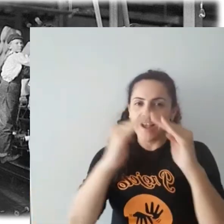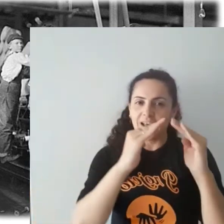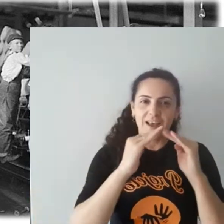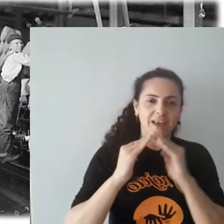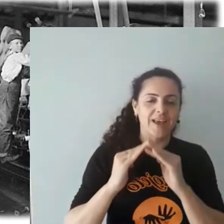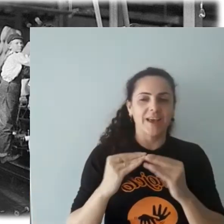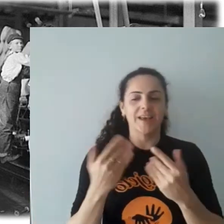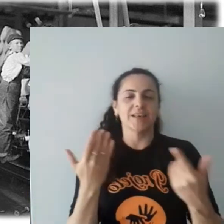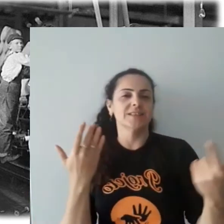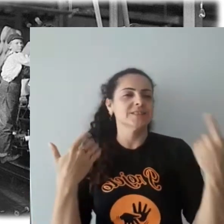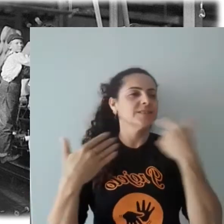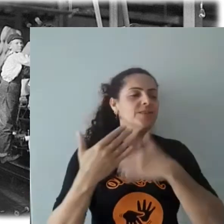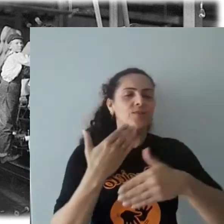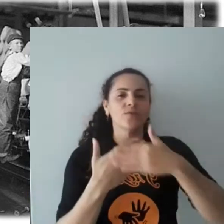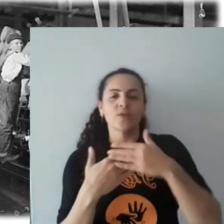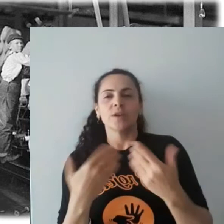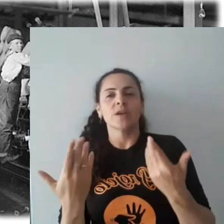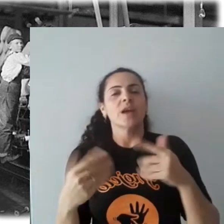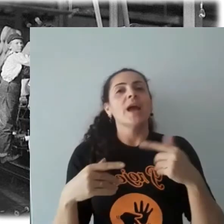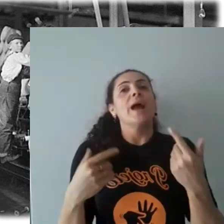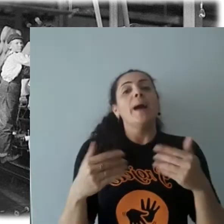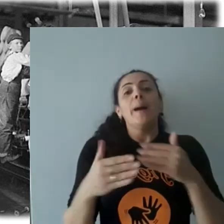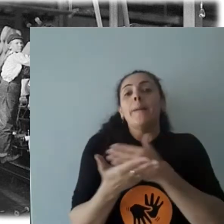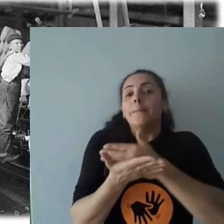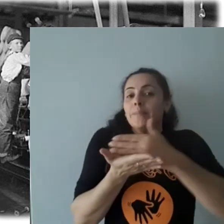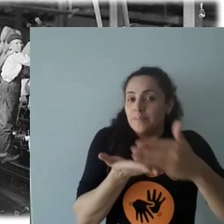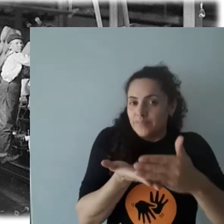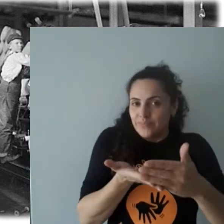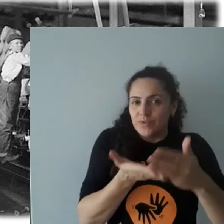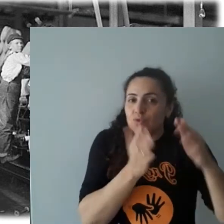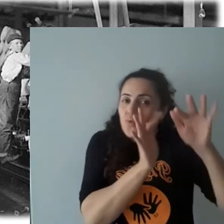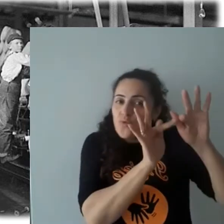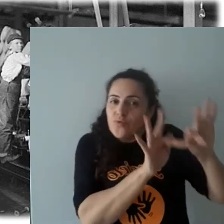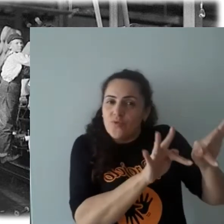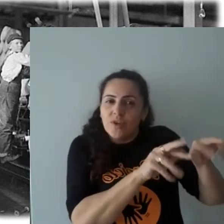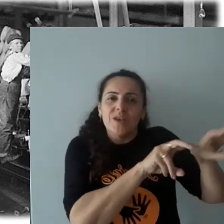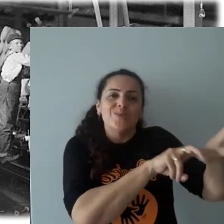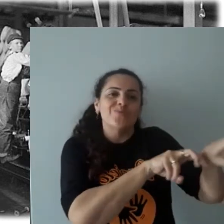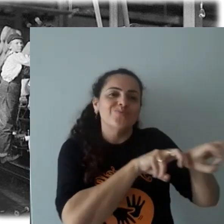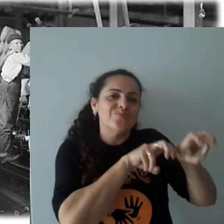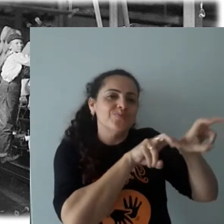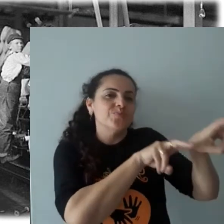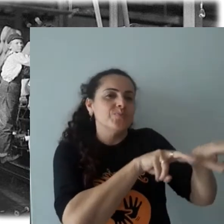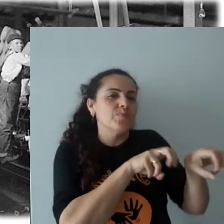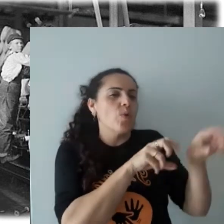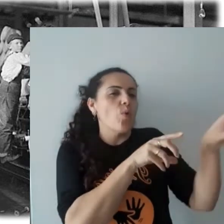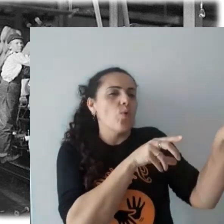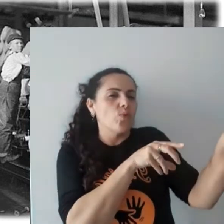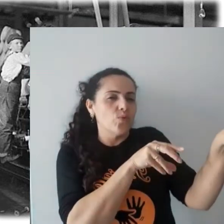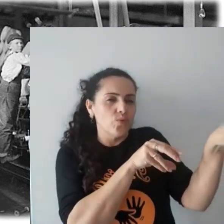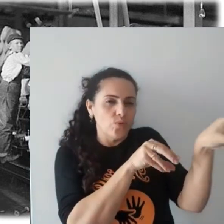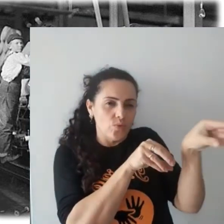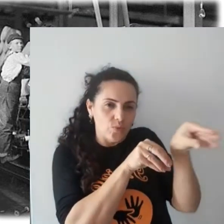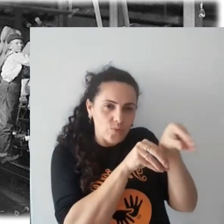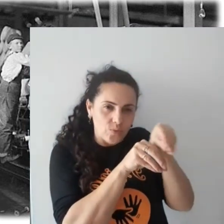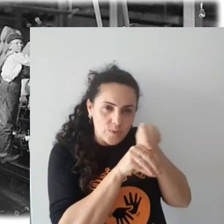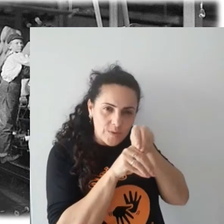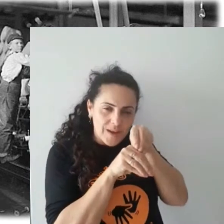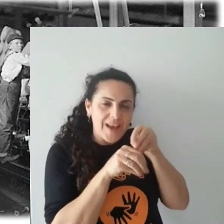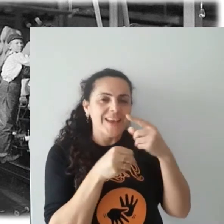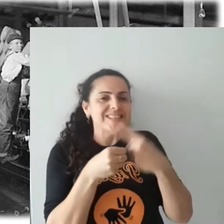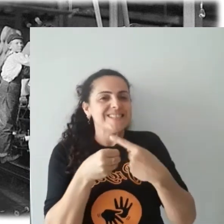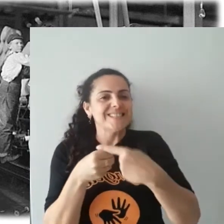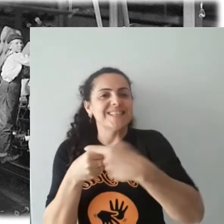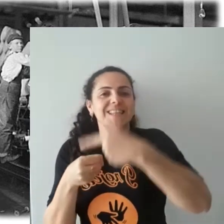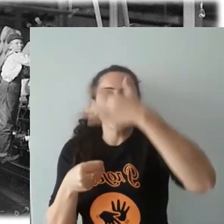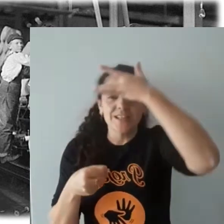aí de tecidos, né? Que já acontecia na Idade Média, tá? As pessoas elas têm um outro hábito de vida. Isso